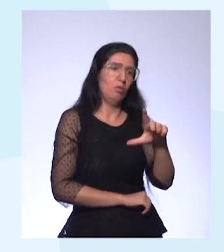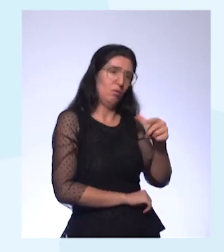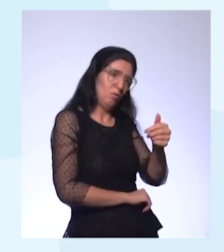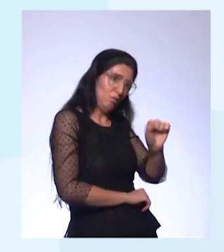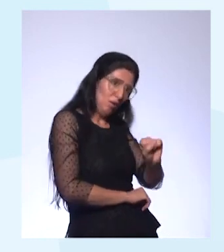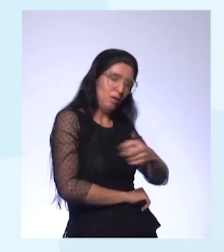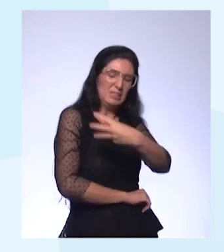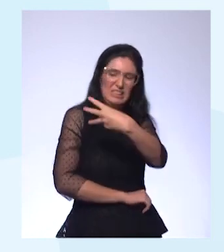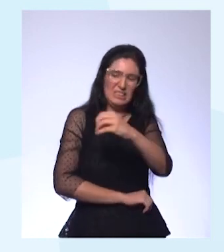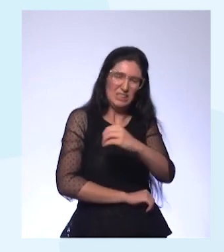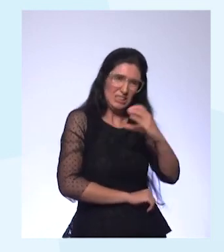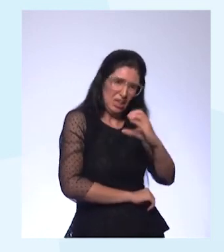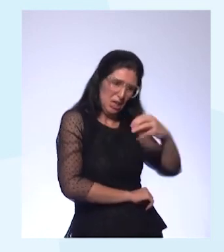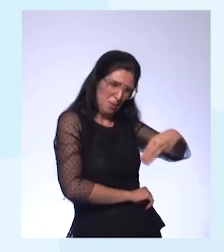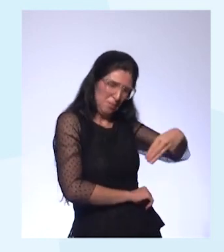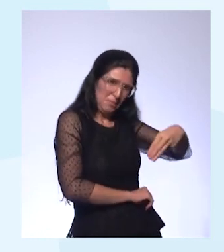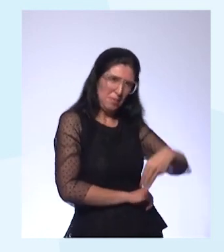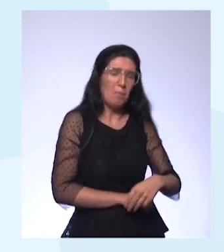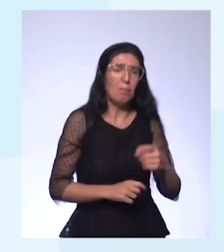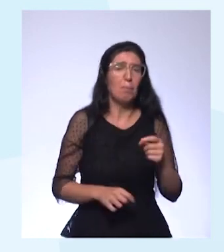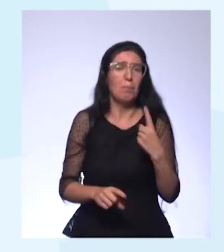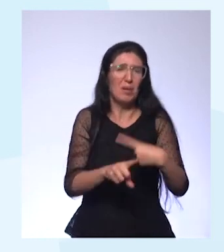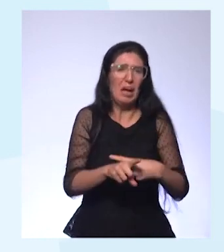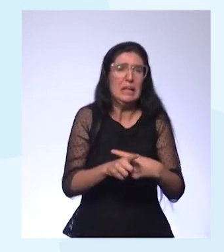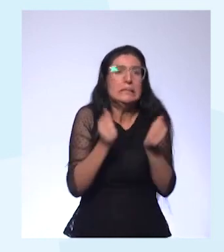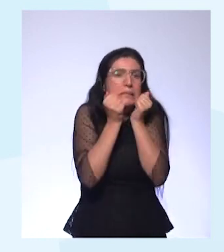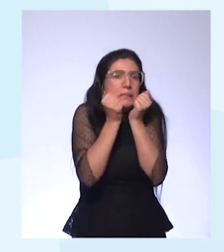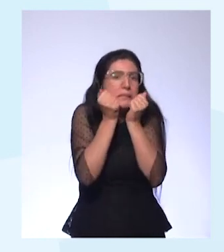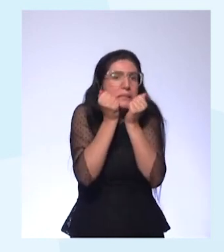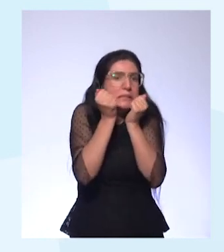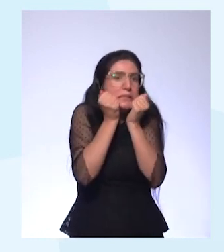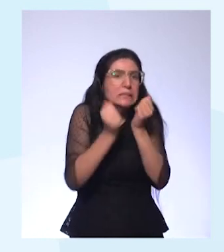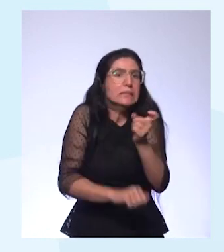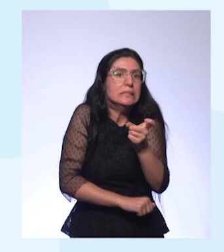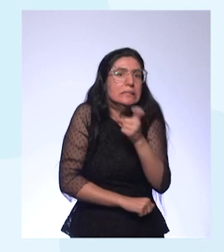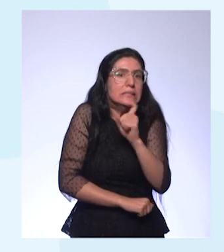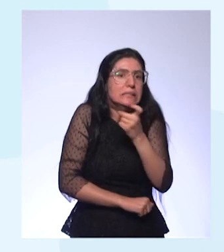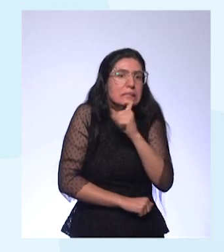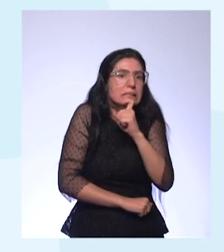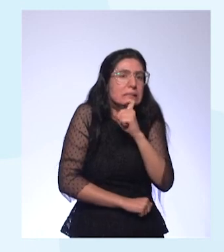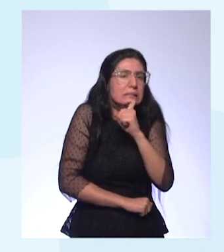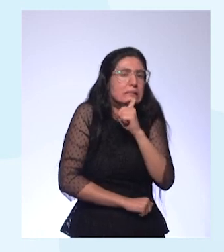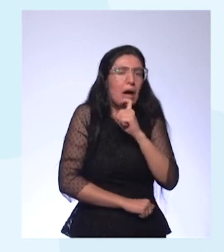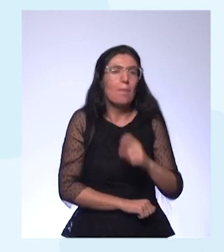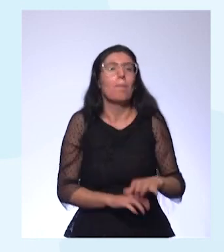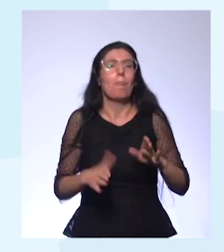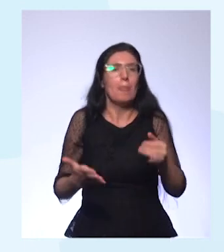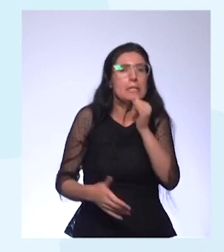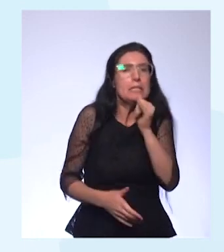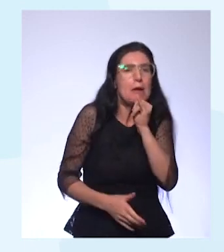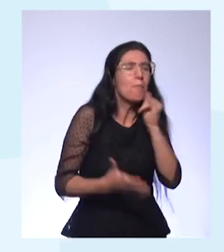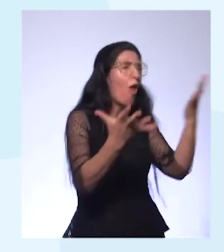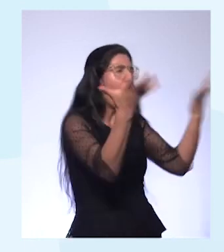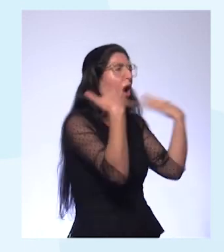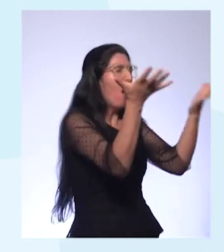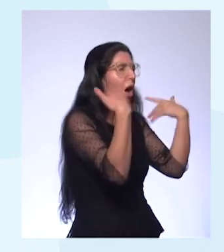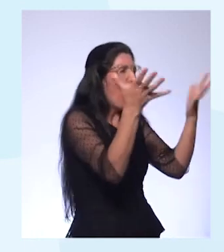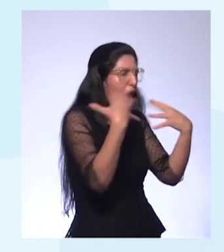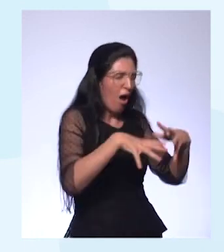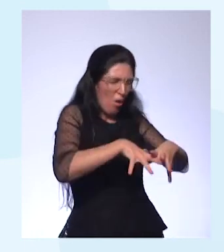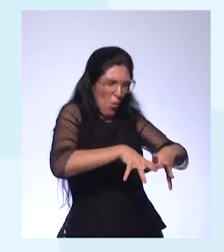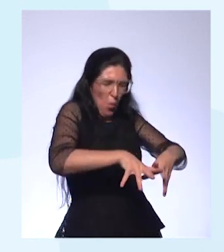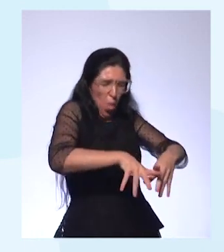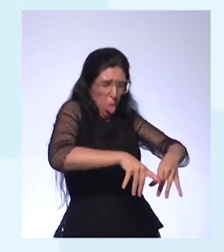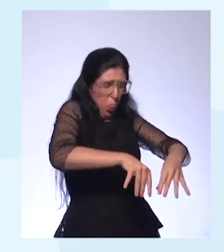a gente sabe que é uma região extremamente fria, né, e que quando a gente fala de uma estação mais quente, como o verão, ele dura poucos dias aí,